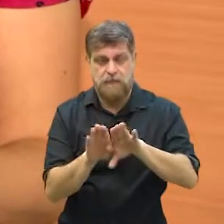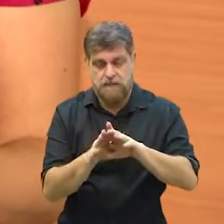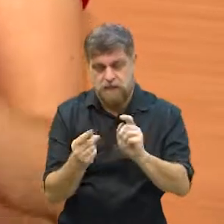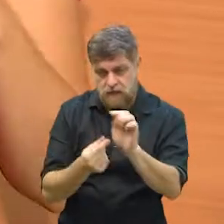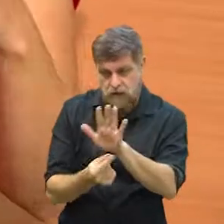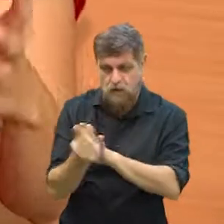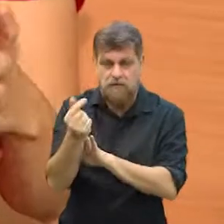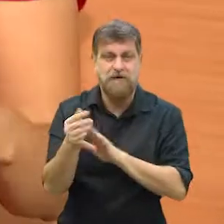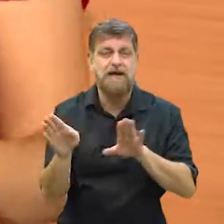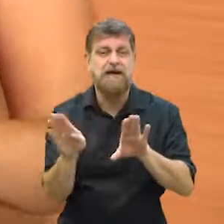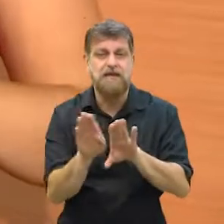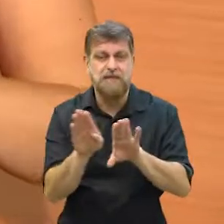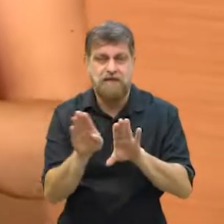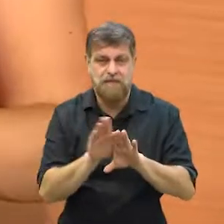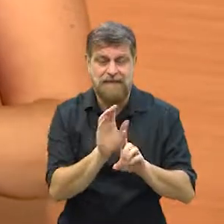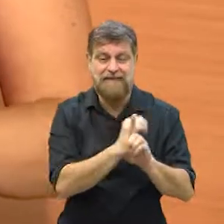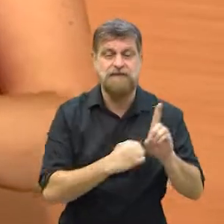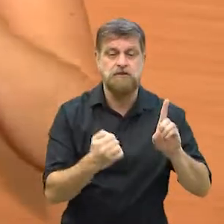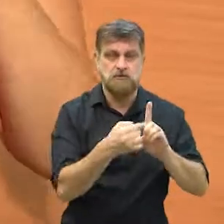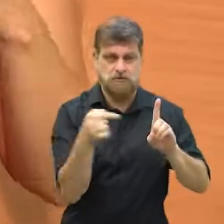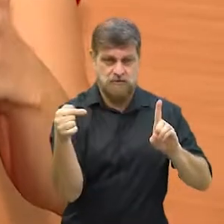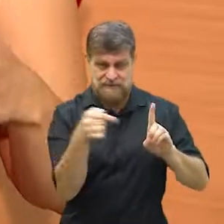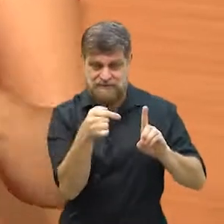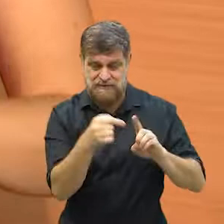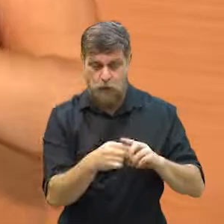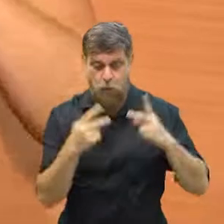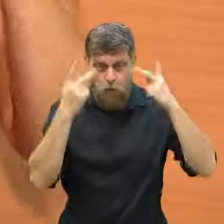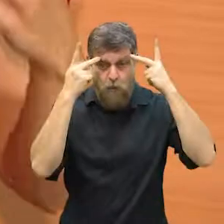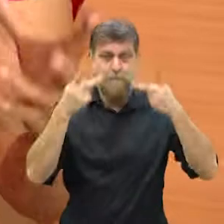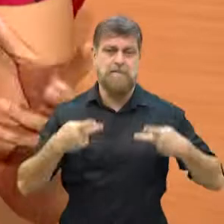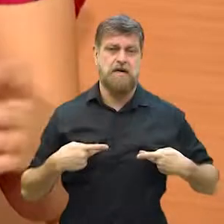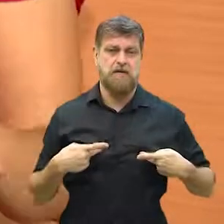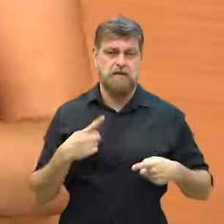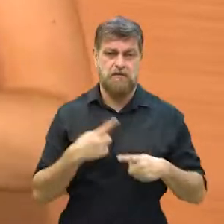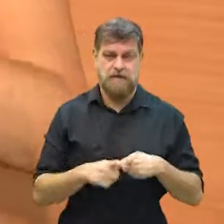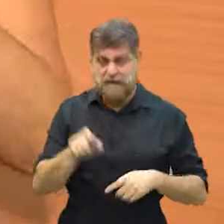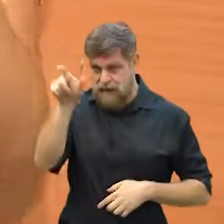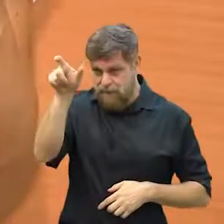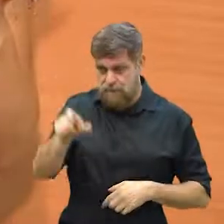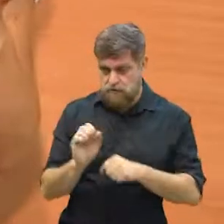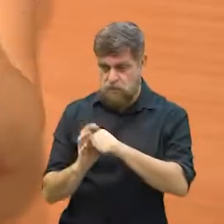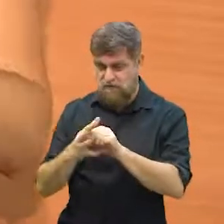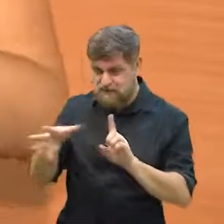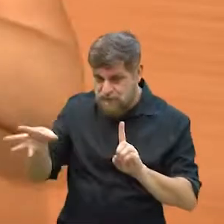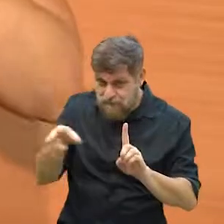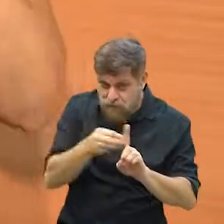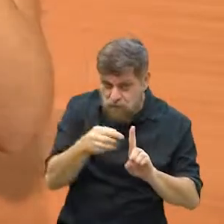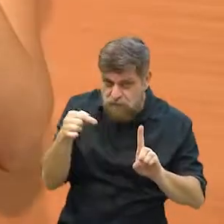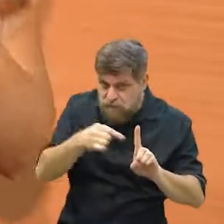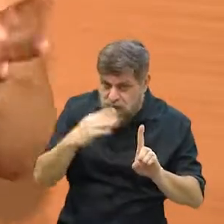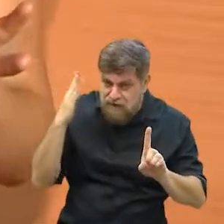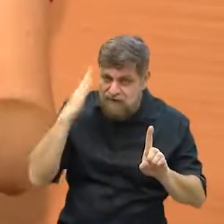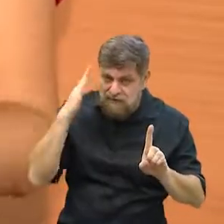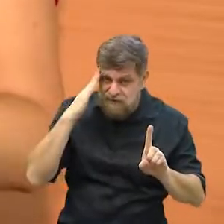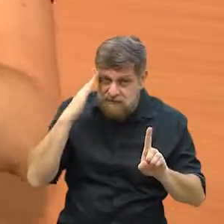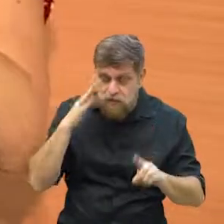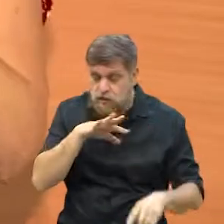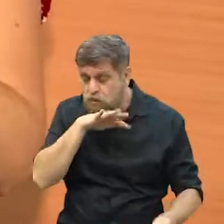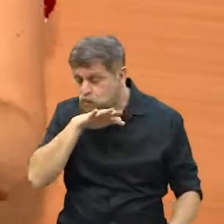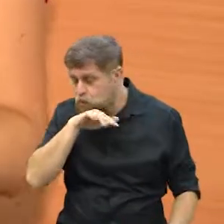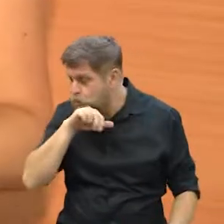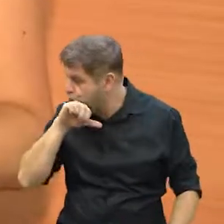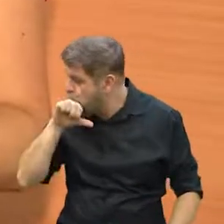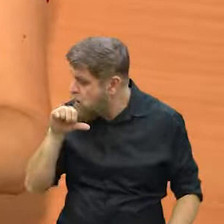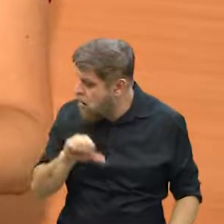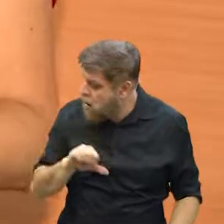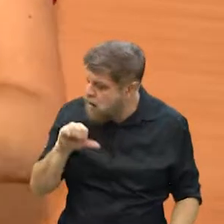custo econômico, fora o custo social, o custo humano, né? Porque quem teve Covid sabe o quão terrível